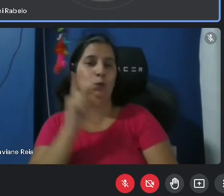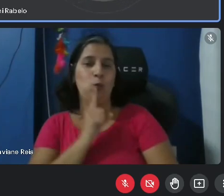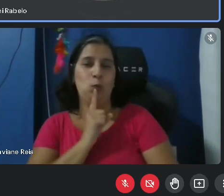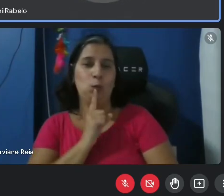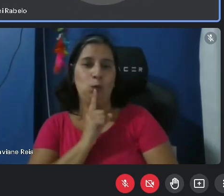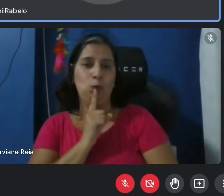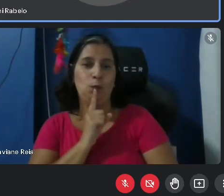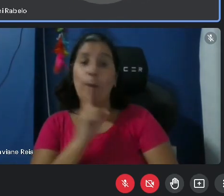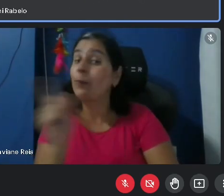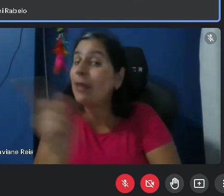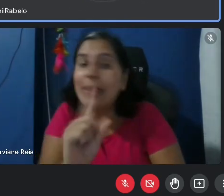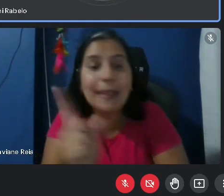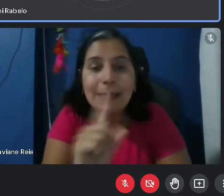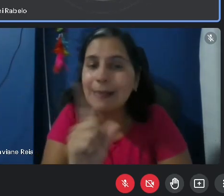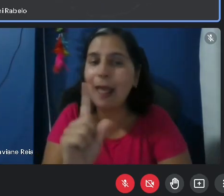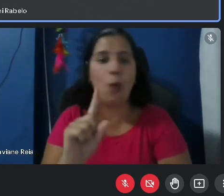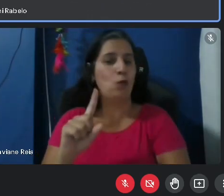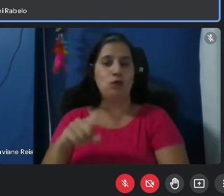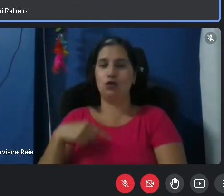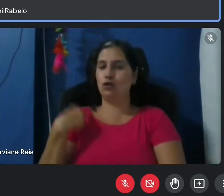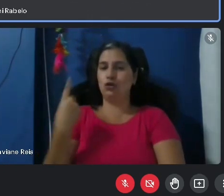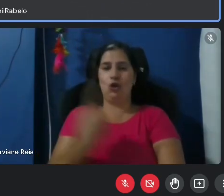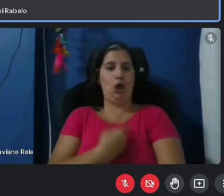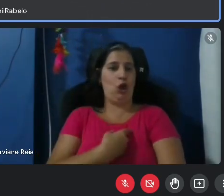Precisam acompanhar o sistema.